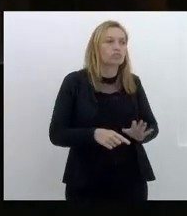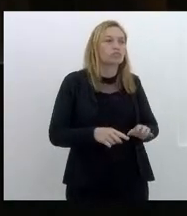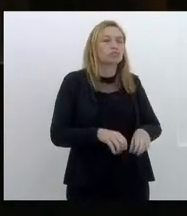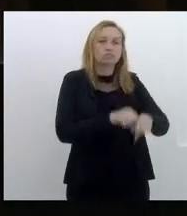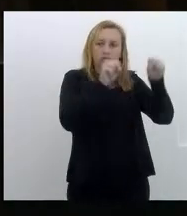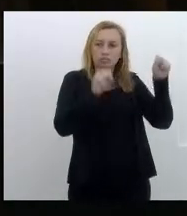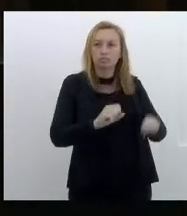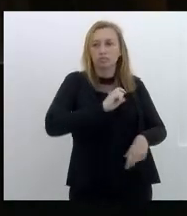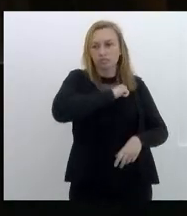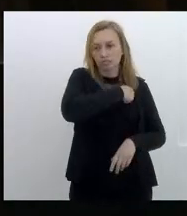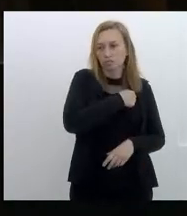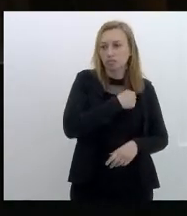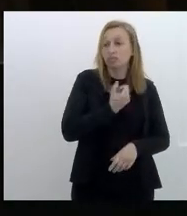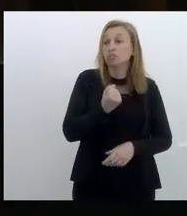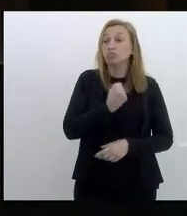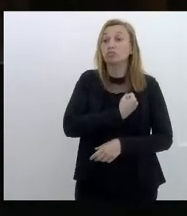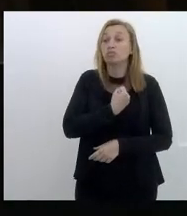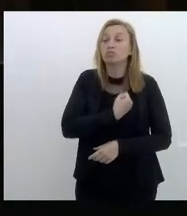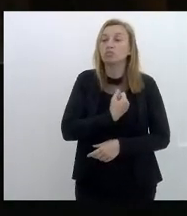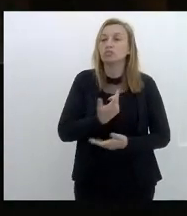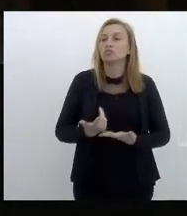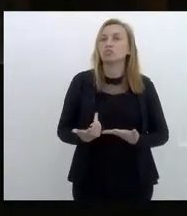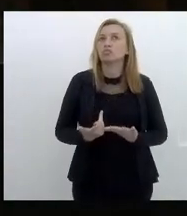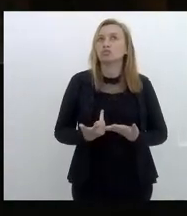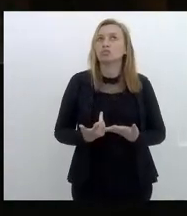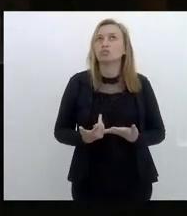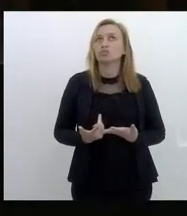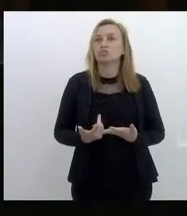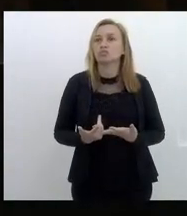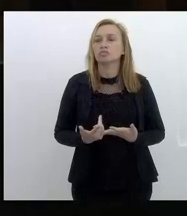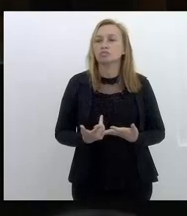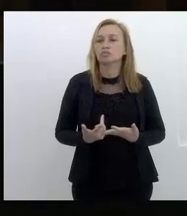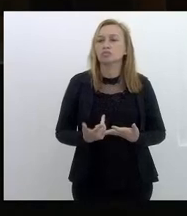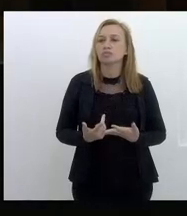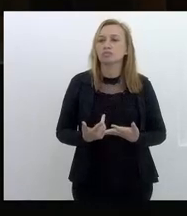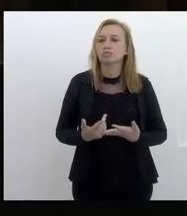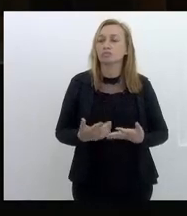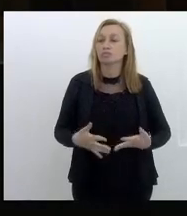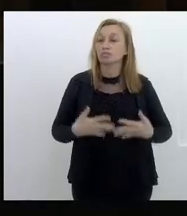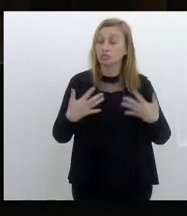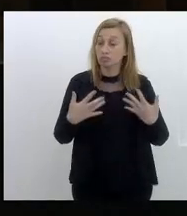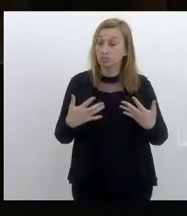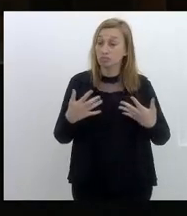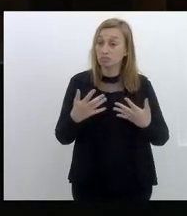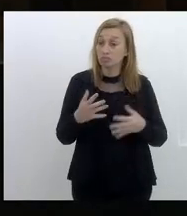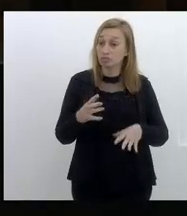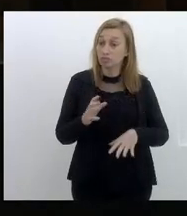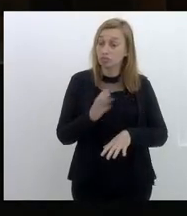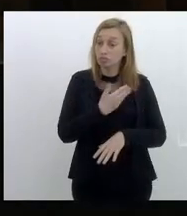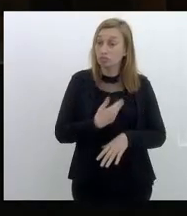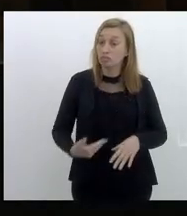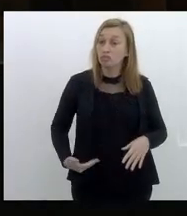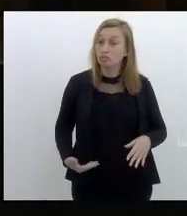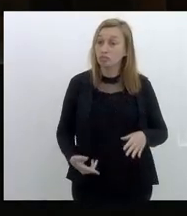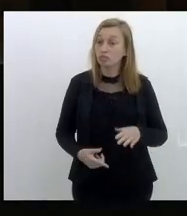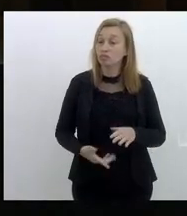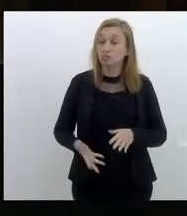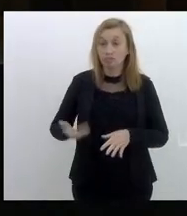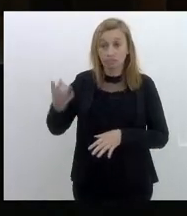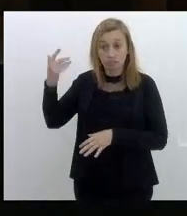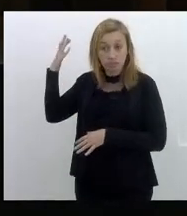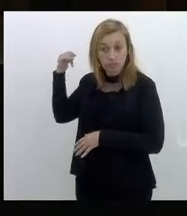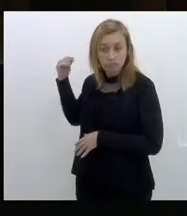fiscais dados é para ao bel prazer dos governos estabelecidos Antes desse